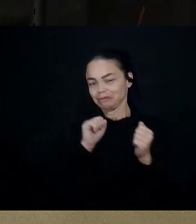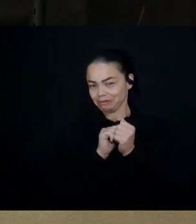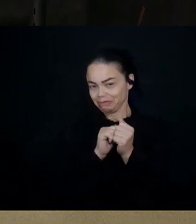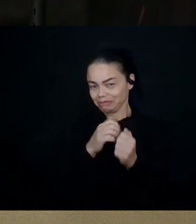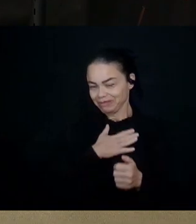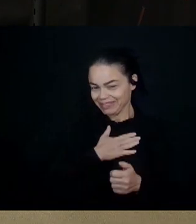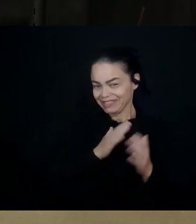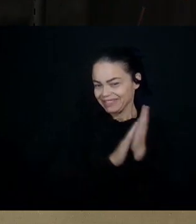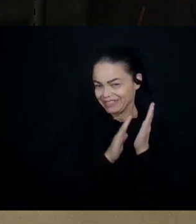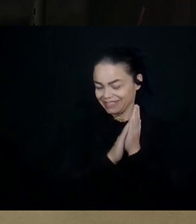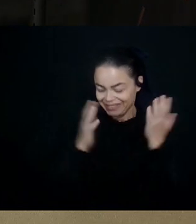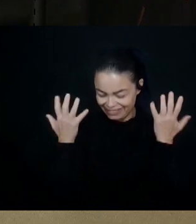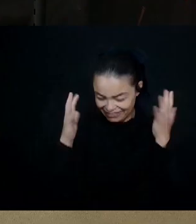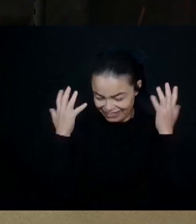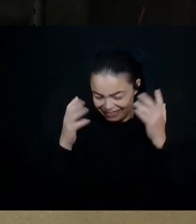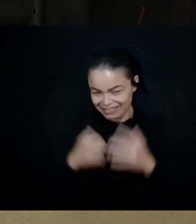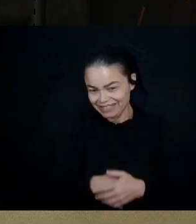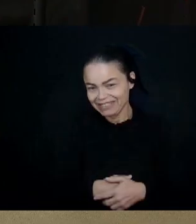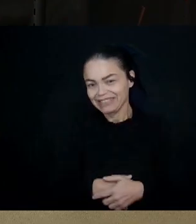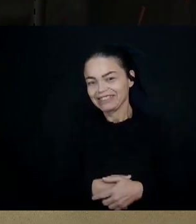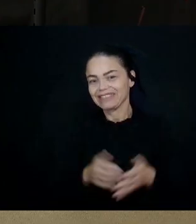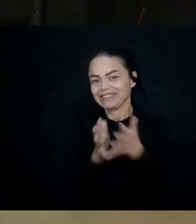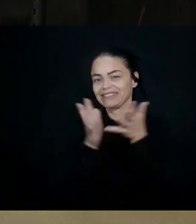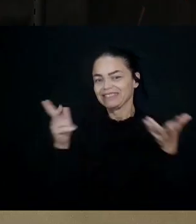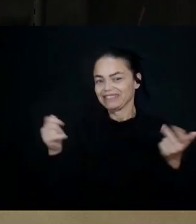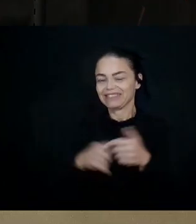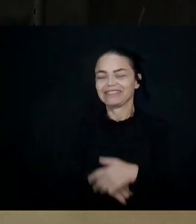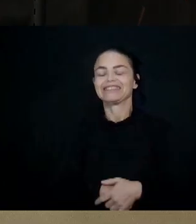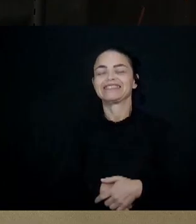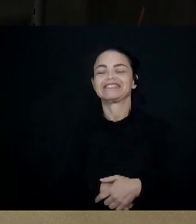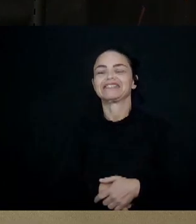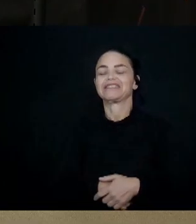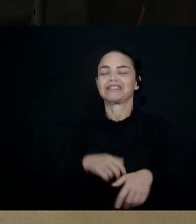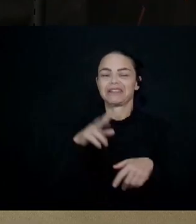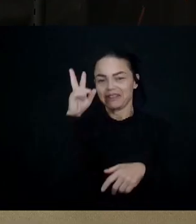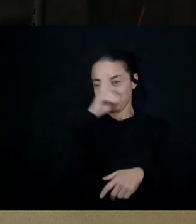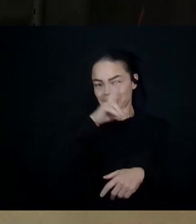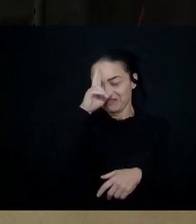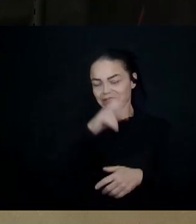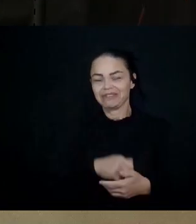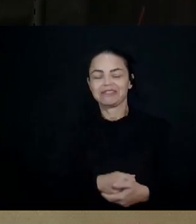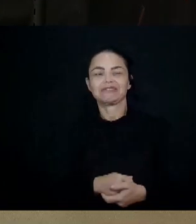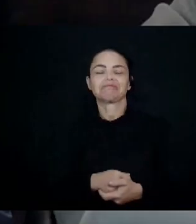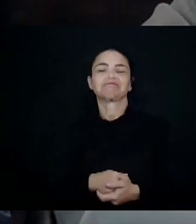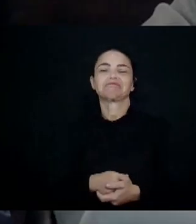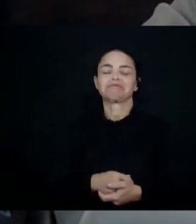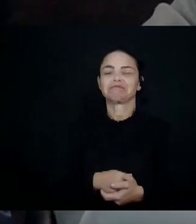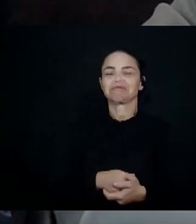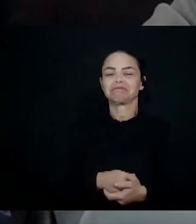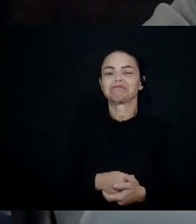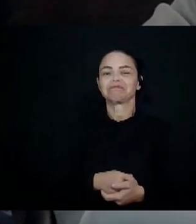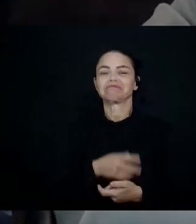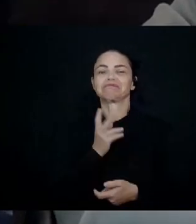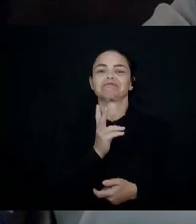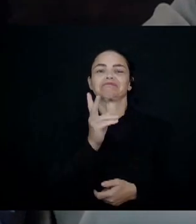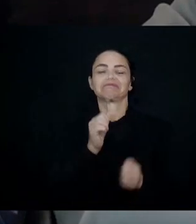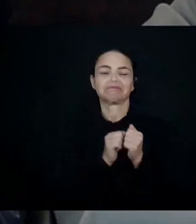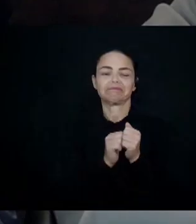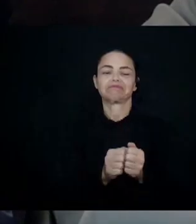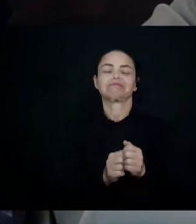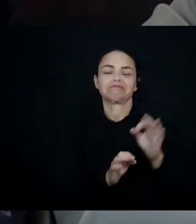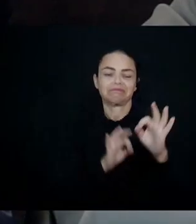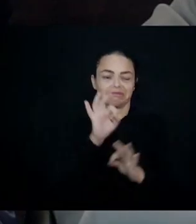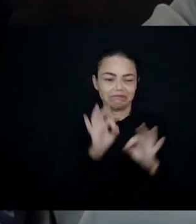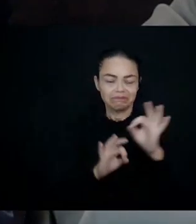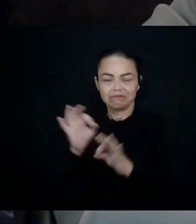mãe, maravilhosa. Não poderia deixar de mencionar, né? Que legal, olha só. Ela sempre acompanhou meus projetos de